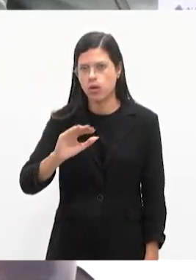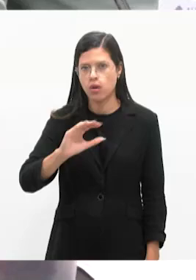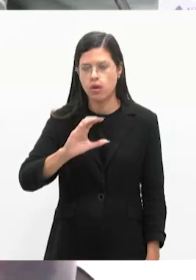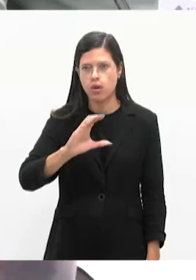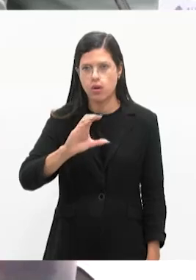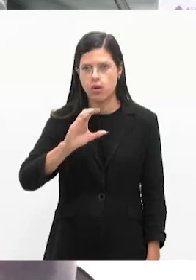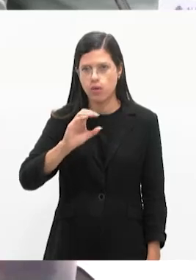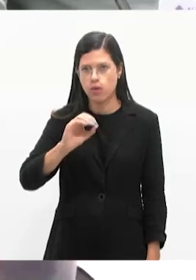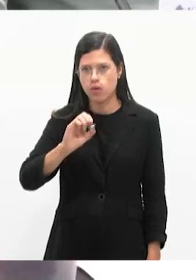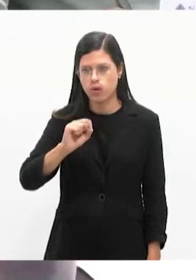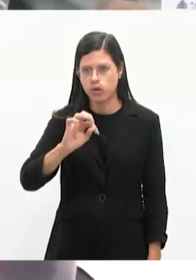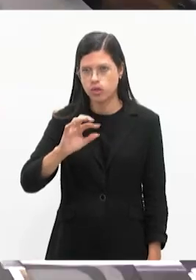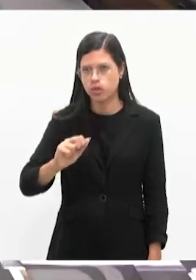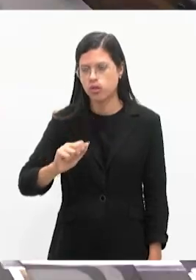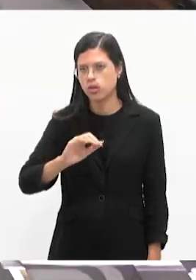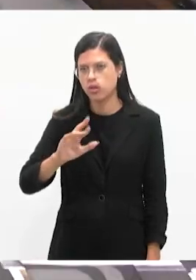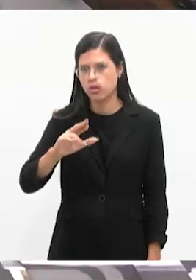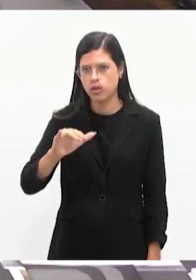nível estadual.